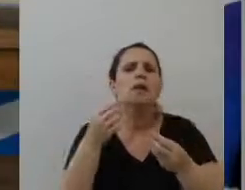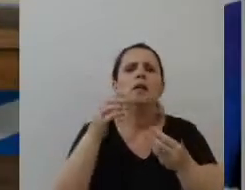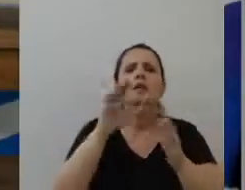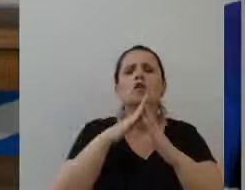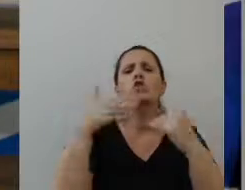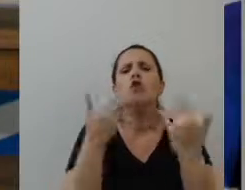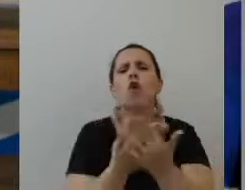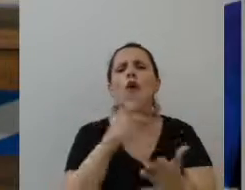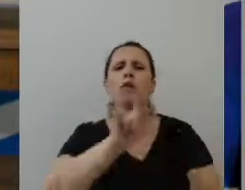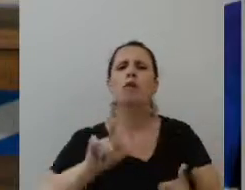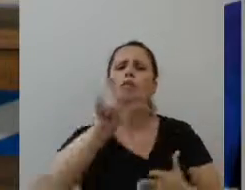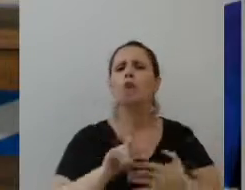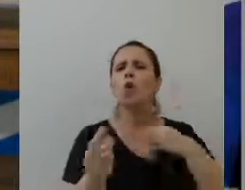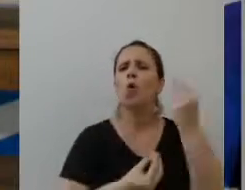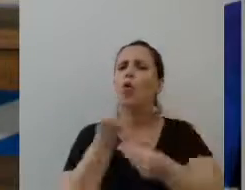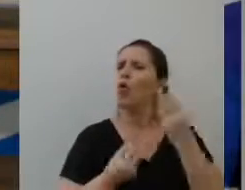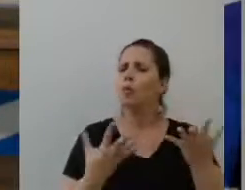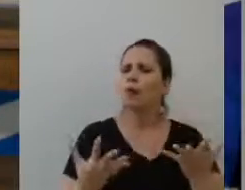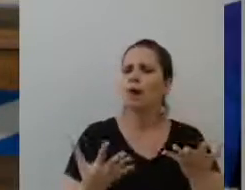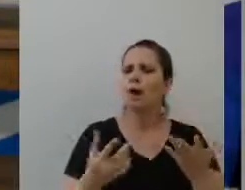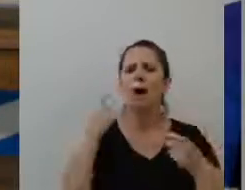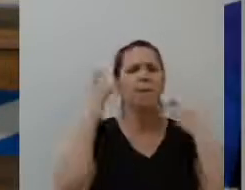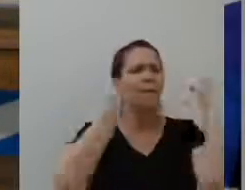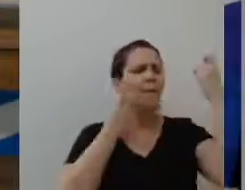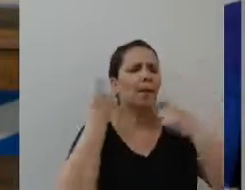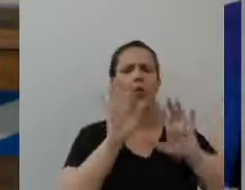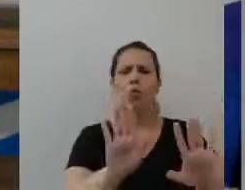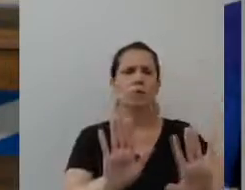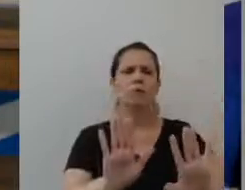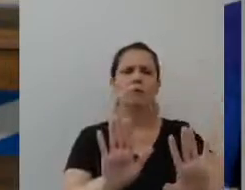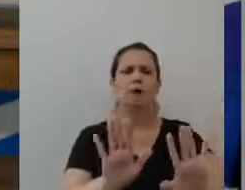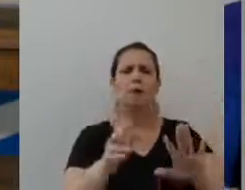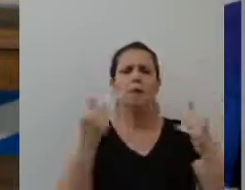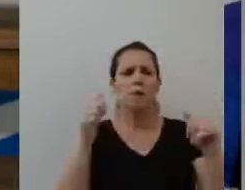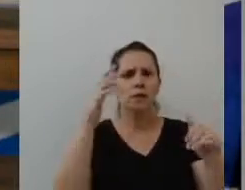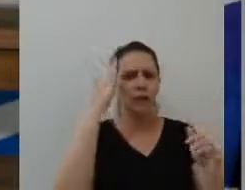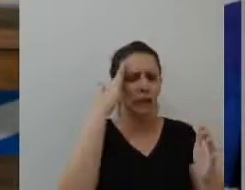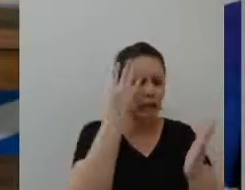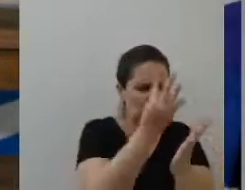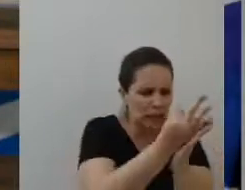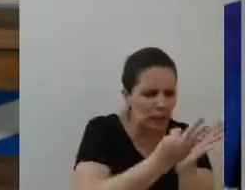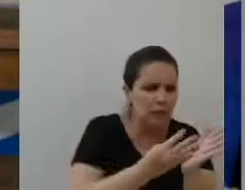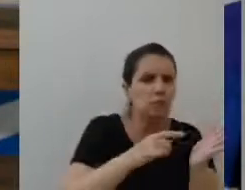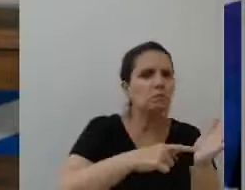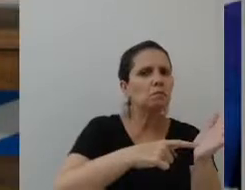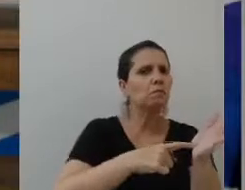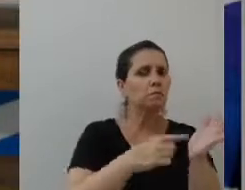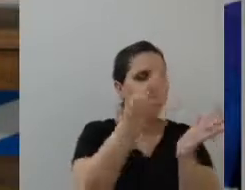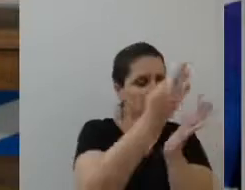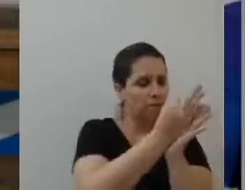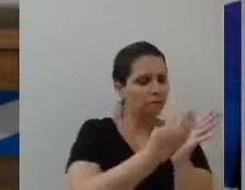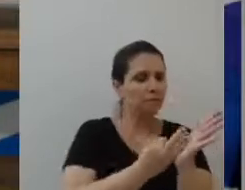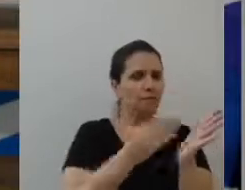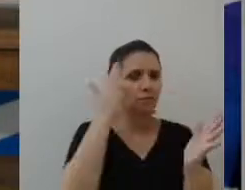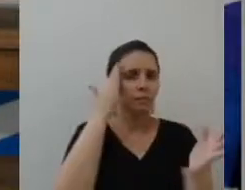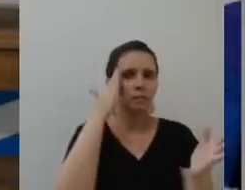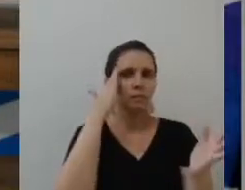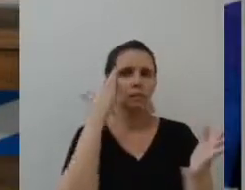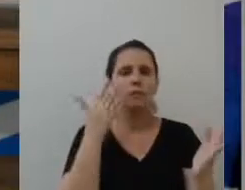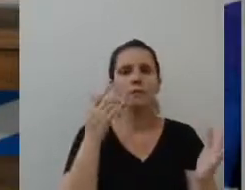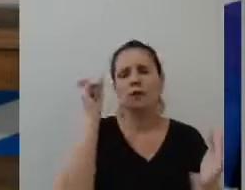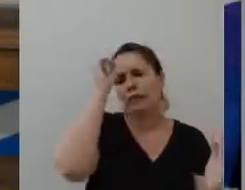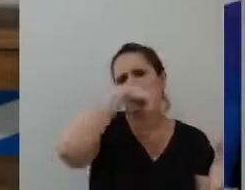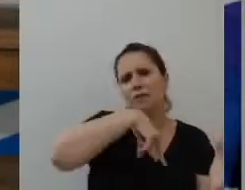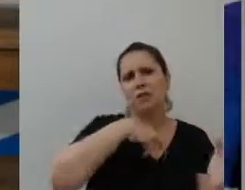se preocupa muito com isso, não. Se preocupe em entender o texto. Dificilmente uma prova vai trazer para você lá o poema